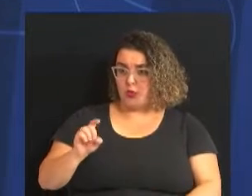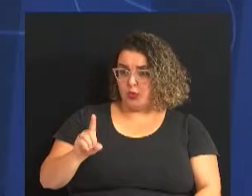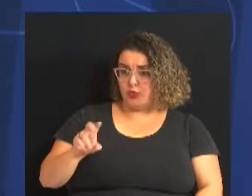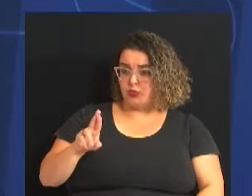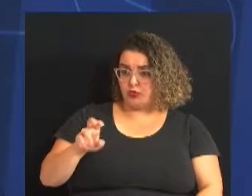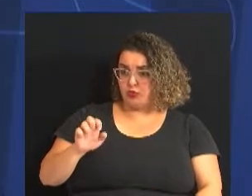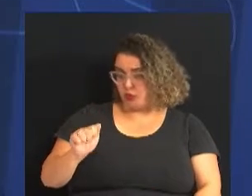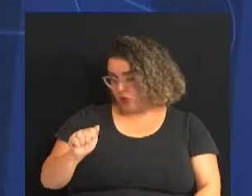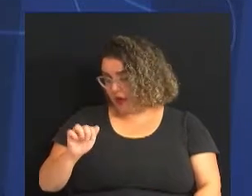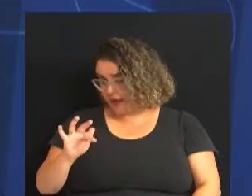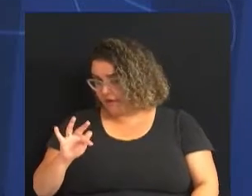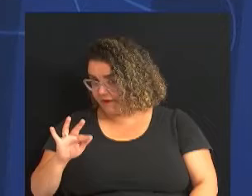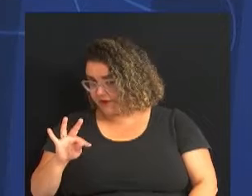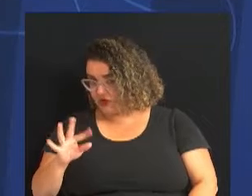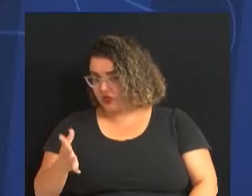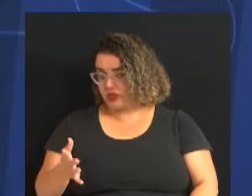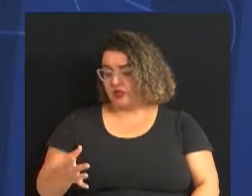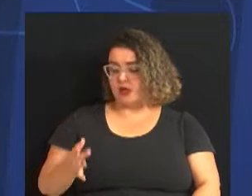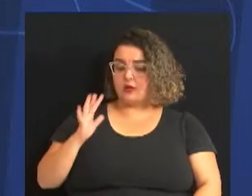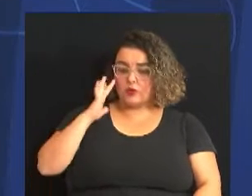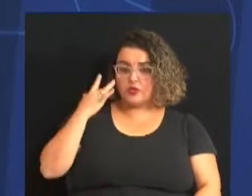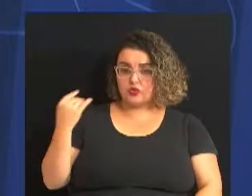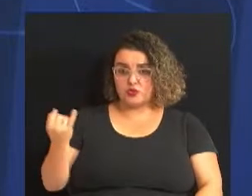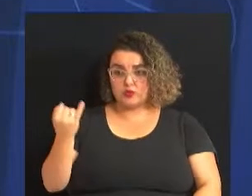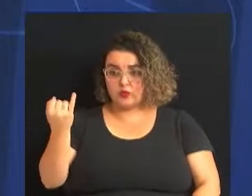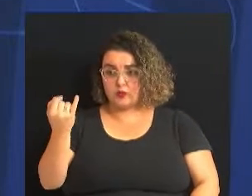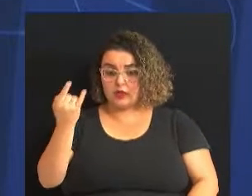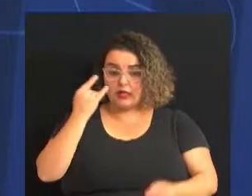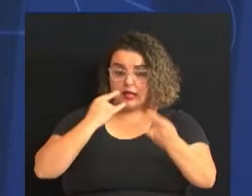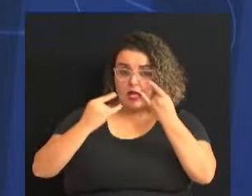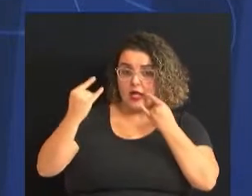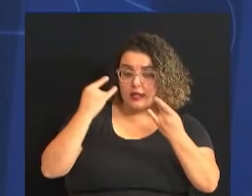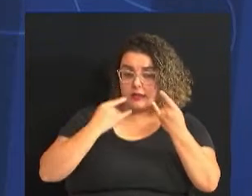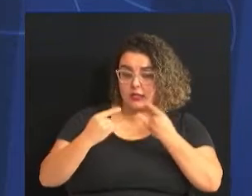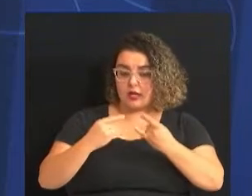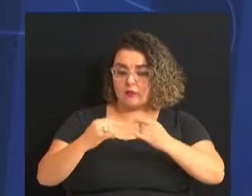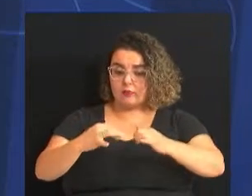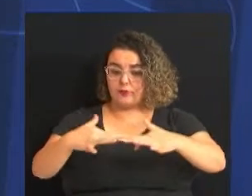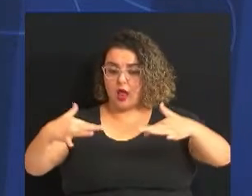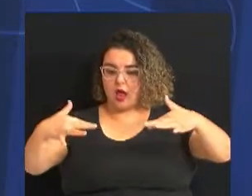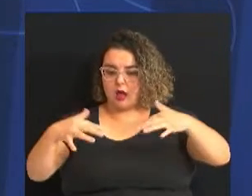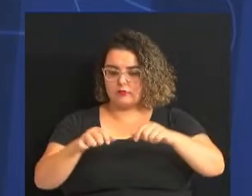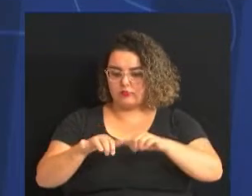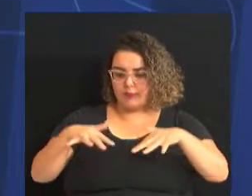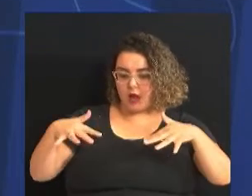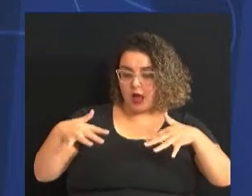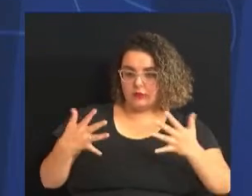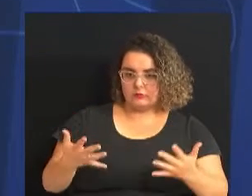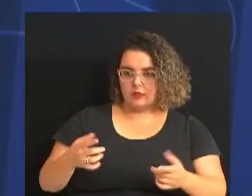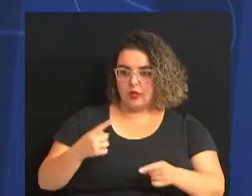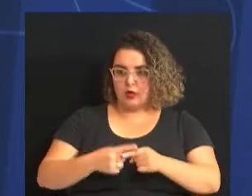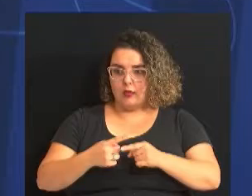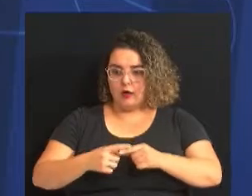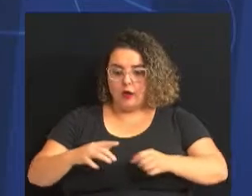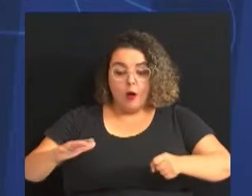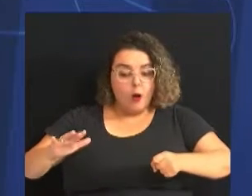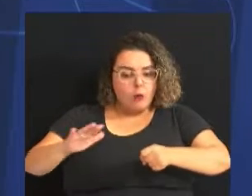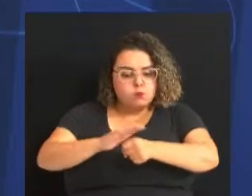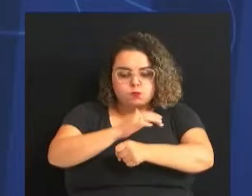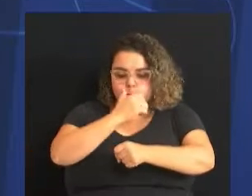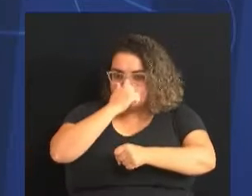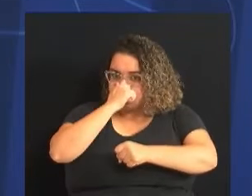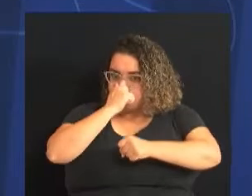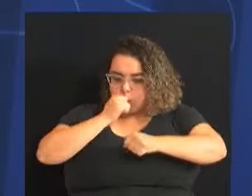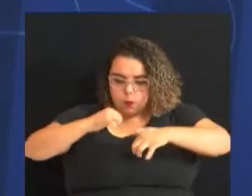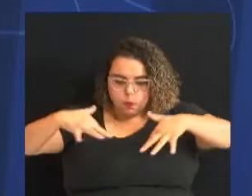que é muito interessante porque ele atrai o público de uma maneira, porque O ginásio fica lotado, então você